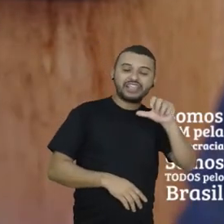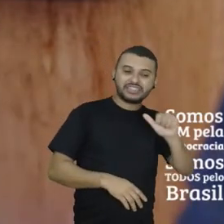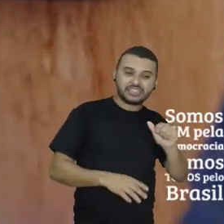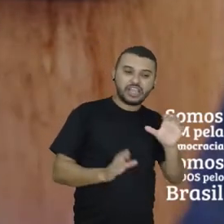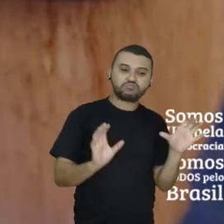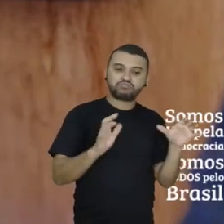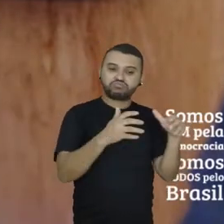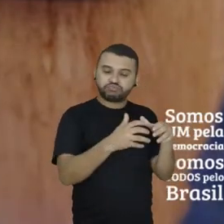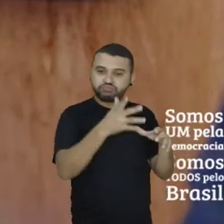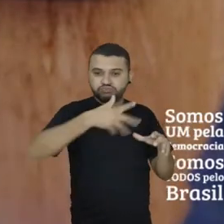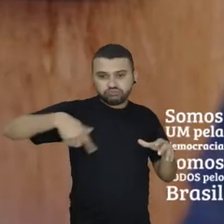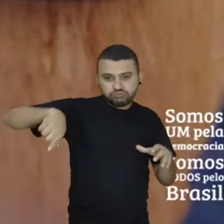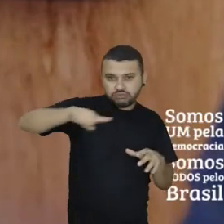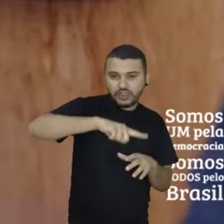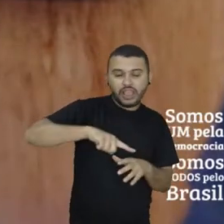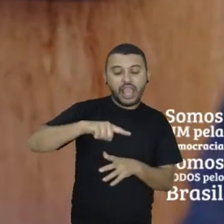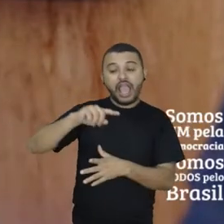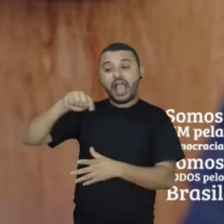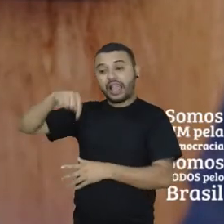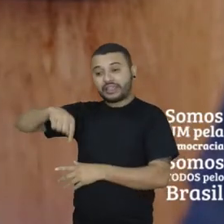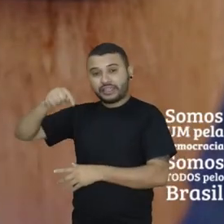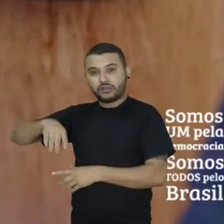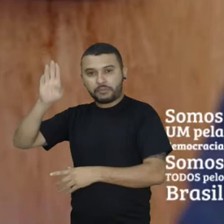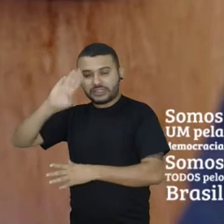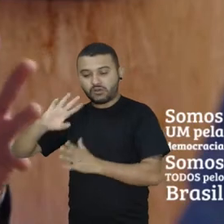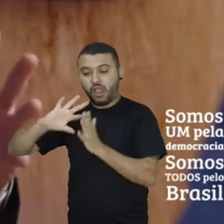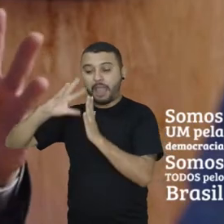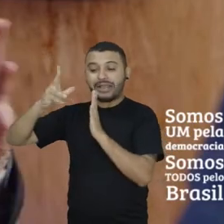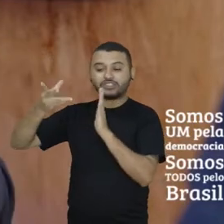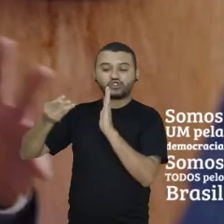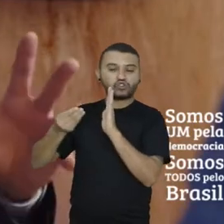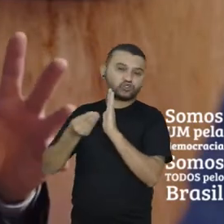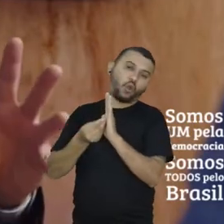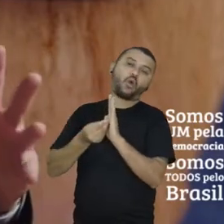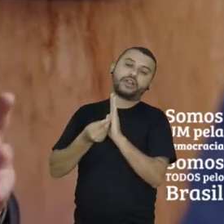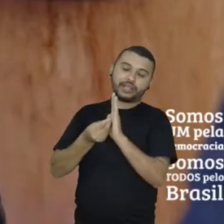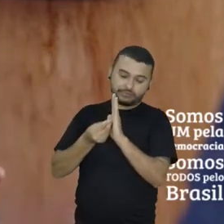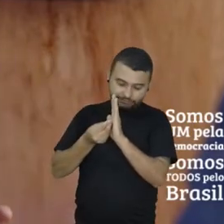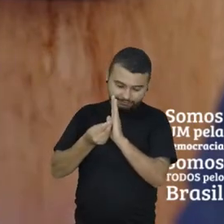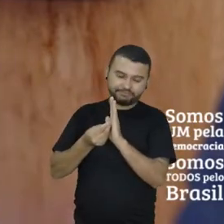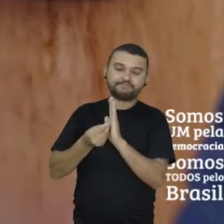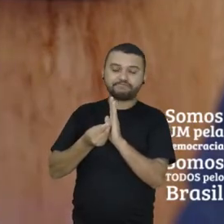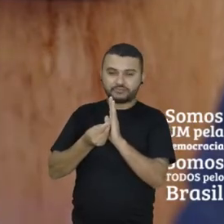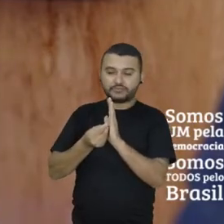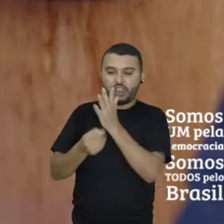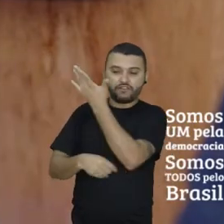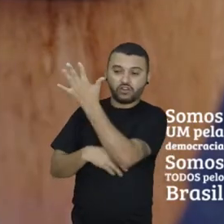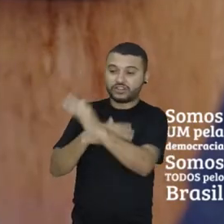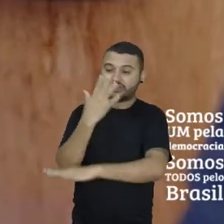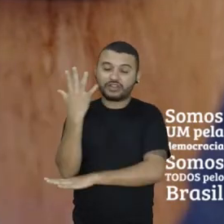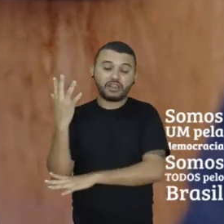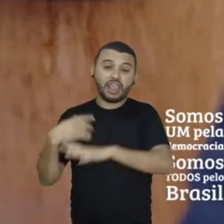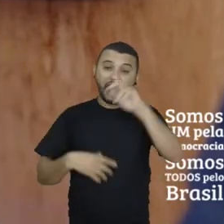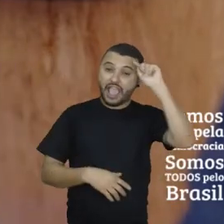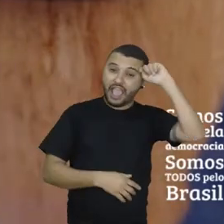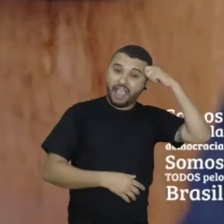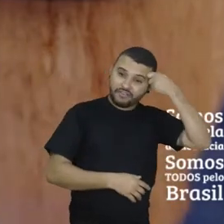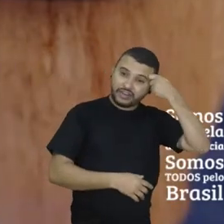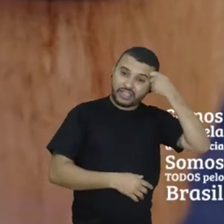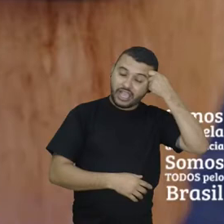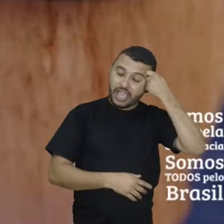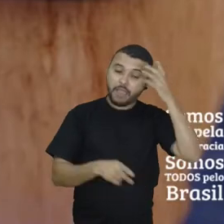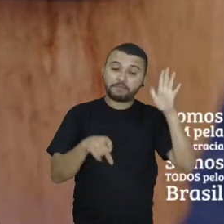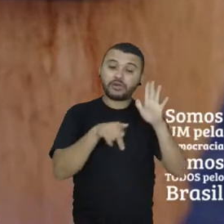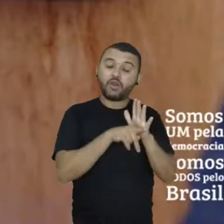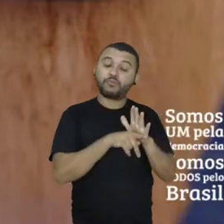a floresta é Brasil, é a Amazônia. Isso ajuda o mundo. Na África é o Congo. E